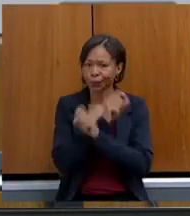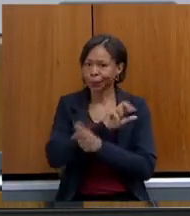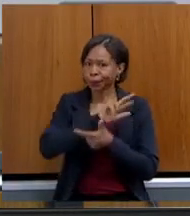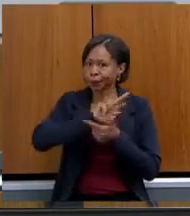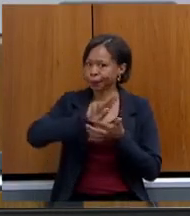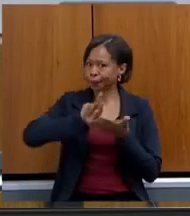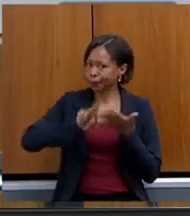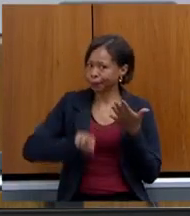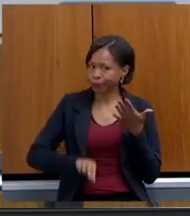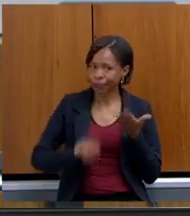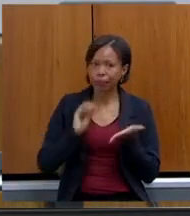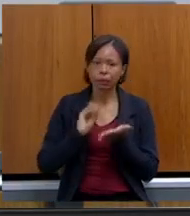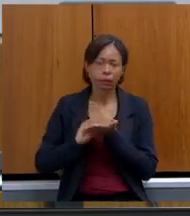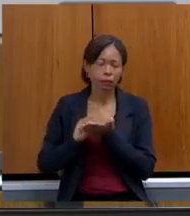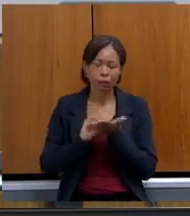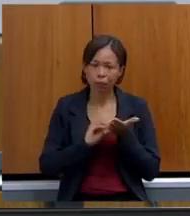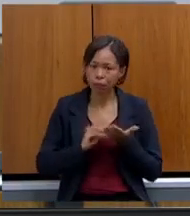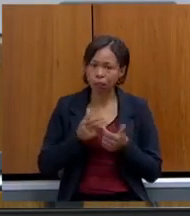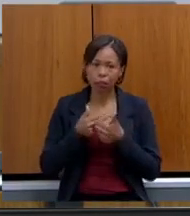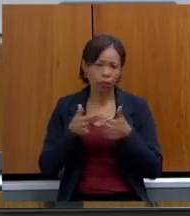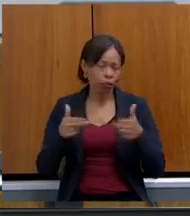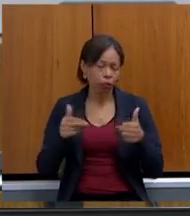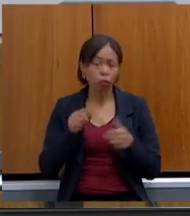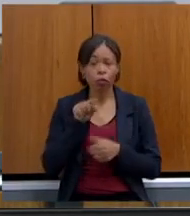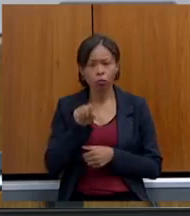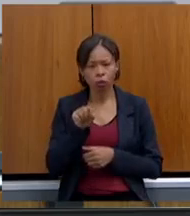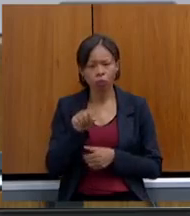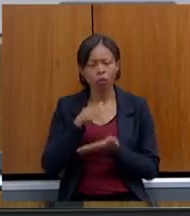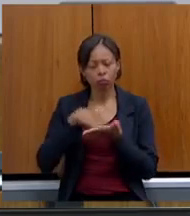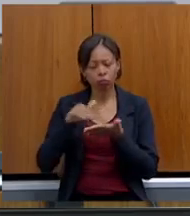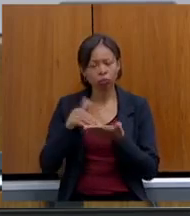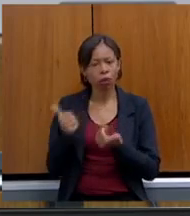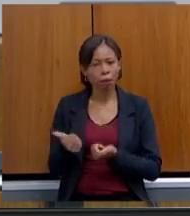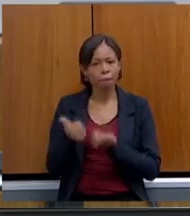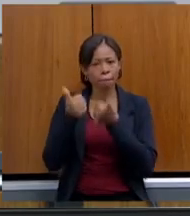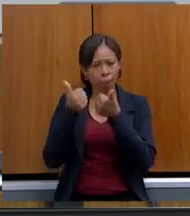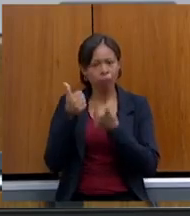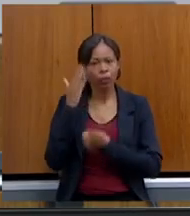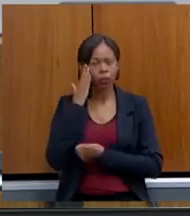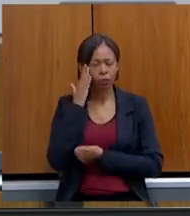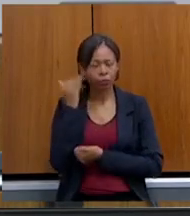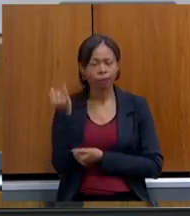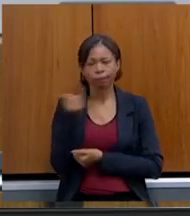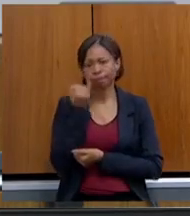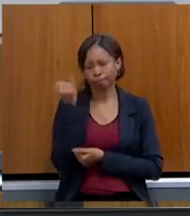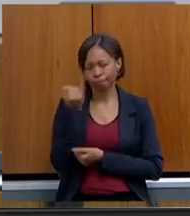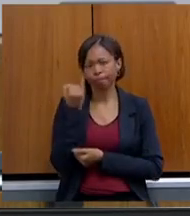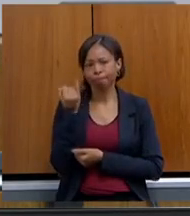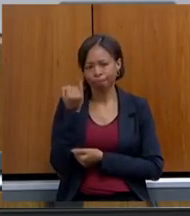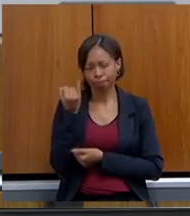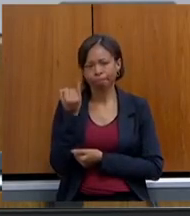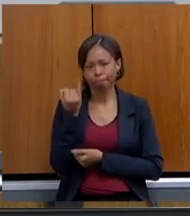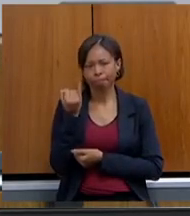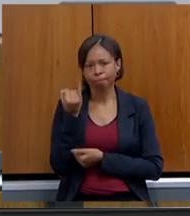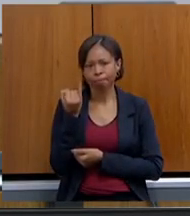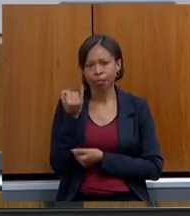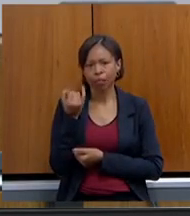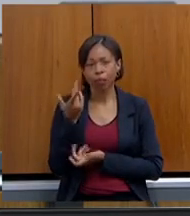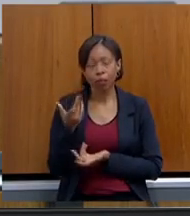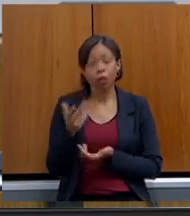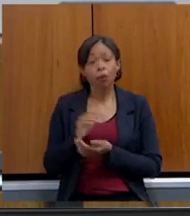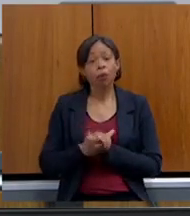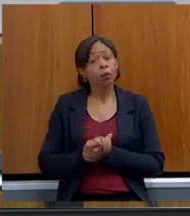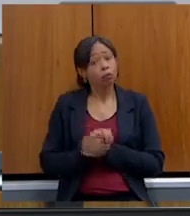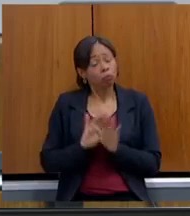débitos né mas você tem feito aí o seu melhor e a gente sabe dessa importância da construção né Desse Novo Olhar do governo